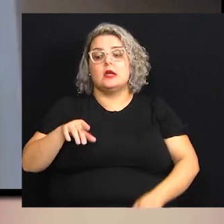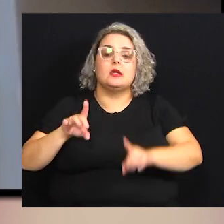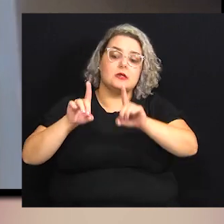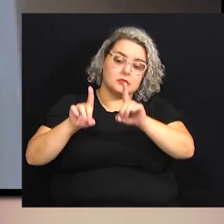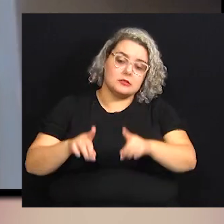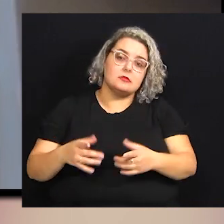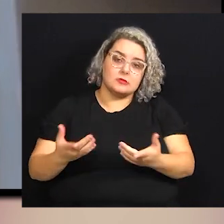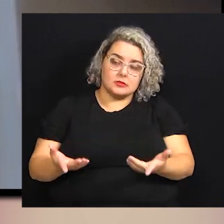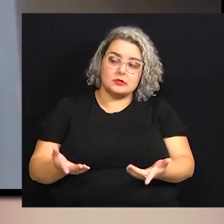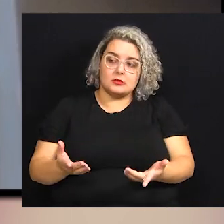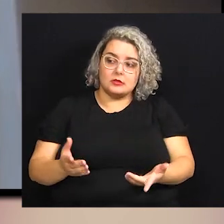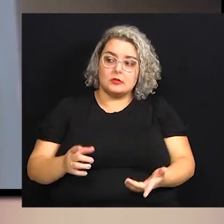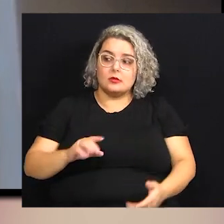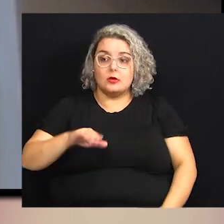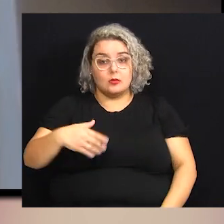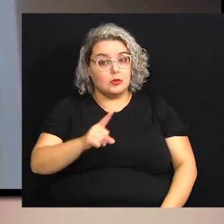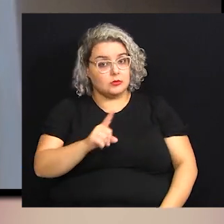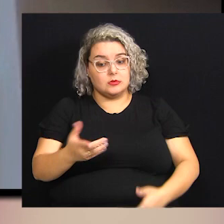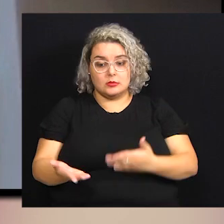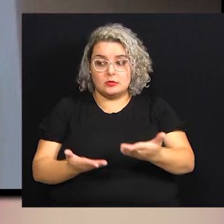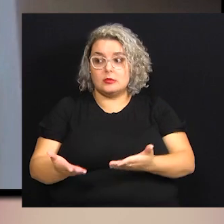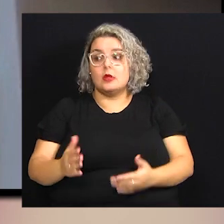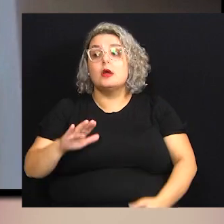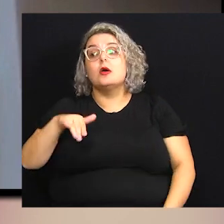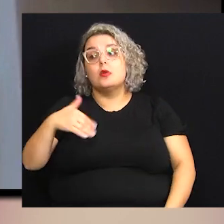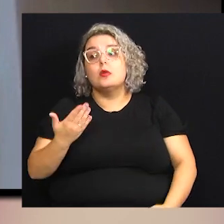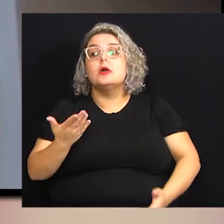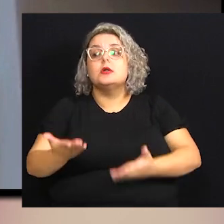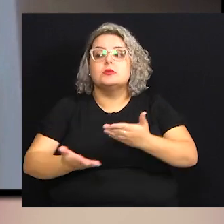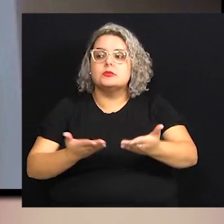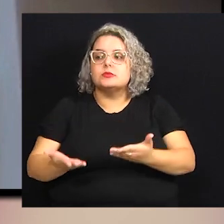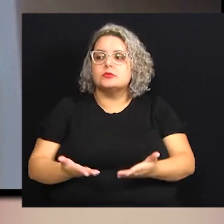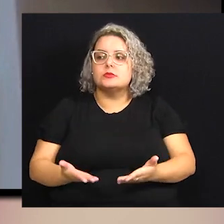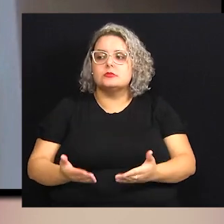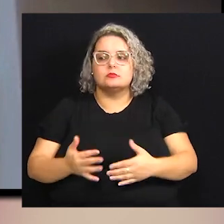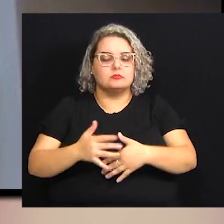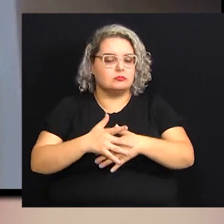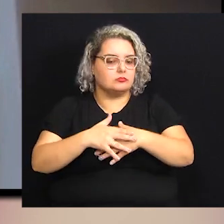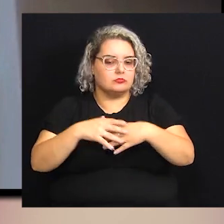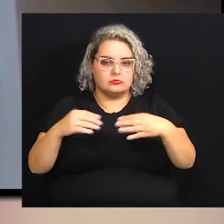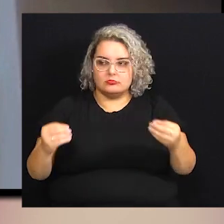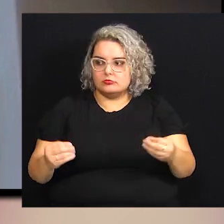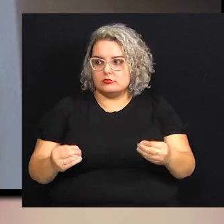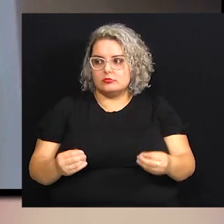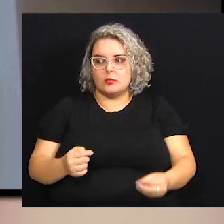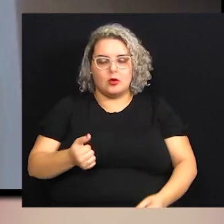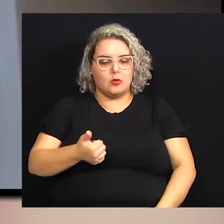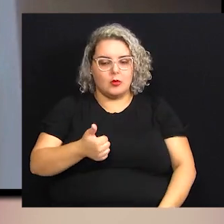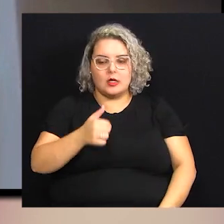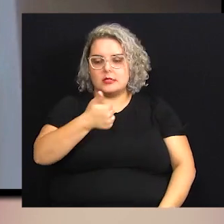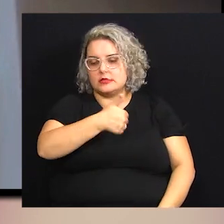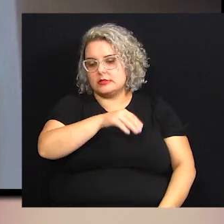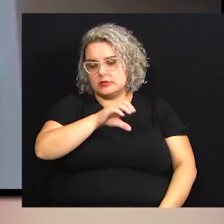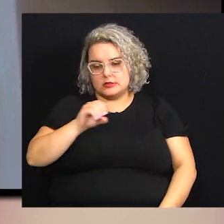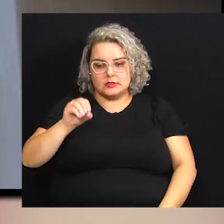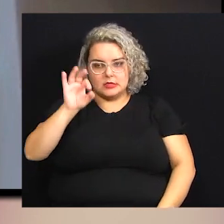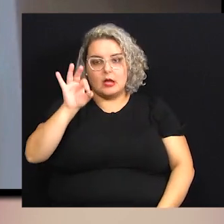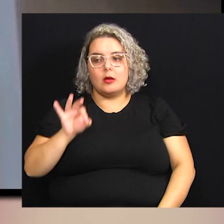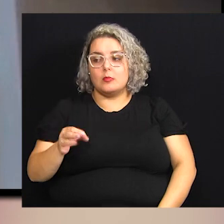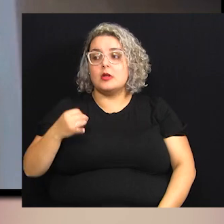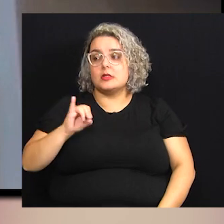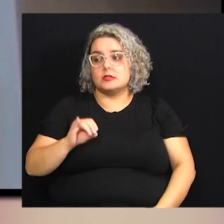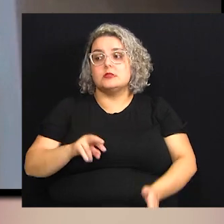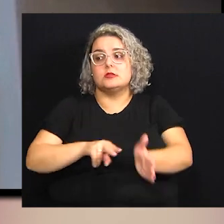as deficiências, né? Quando não tratada. Porém, quando tratada, chance de cura praticamente